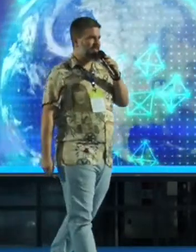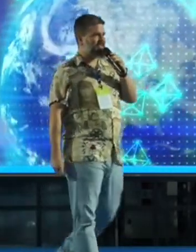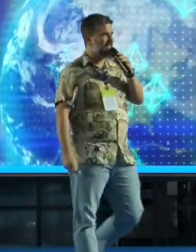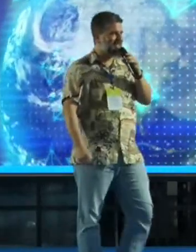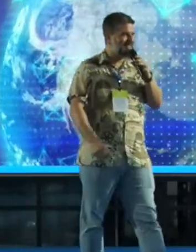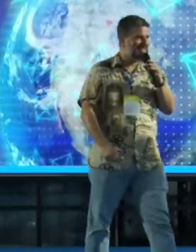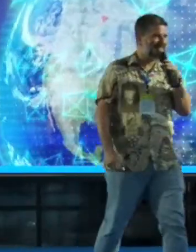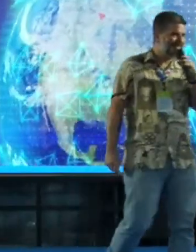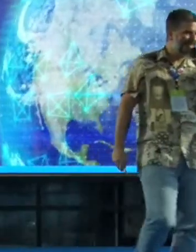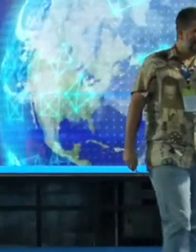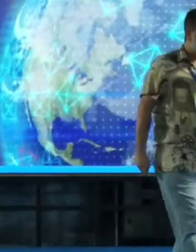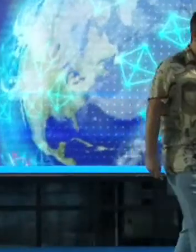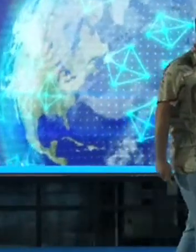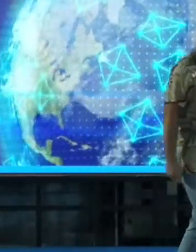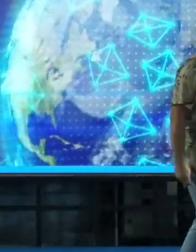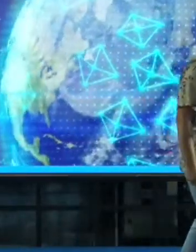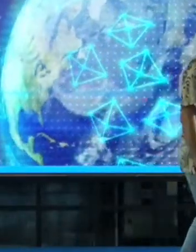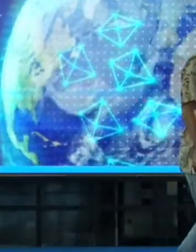Né?